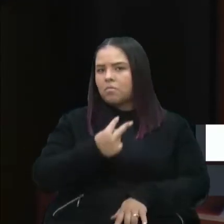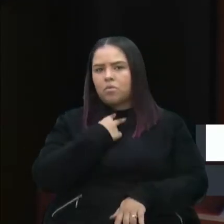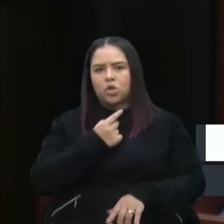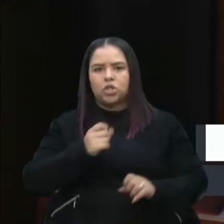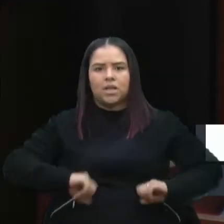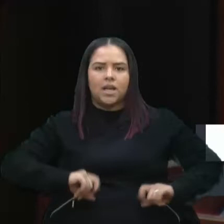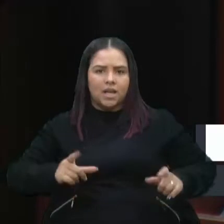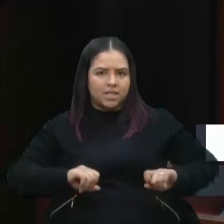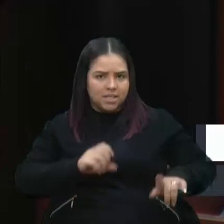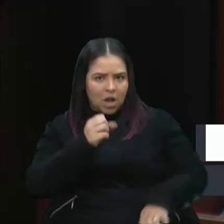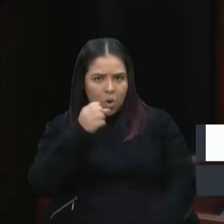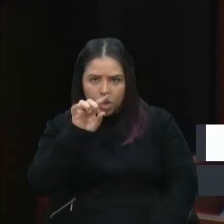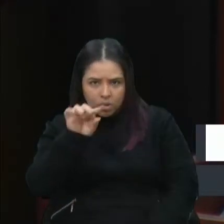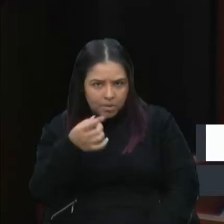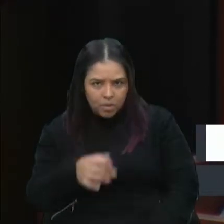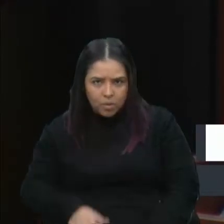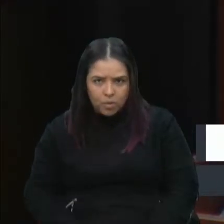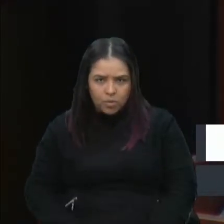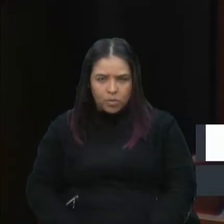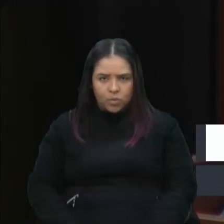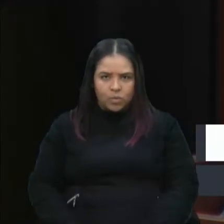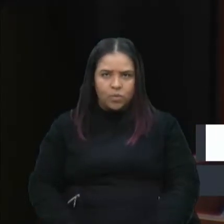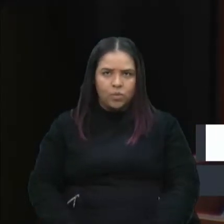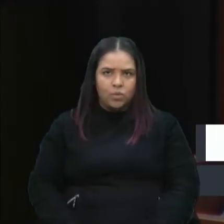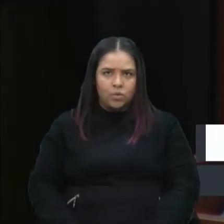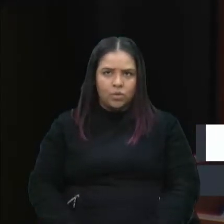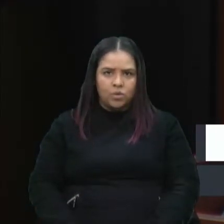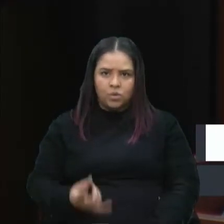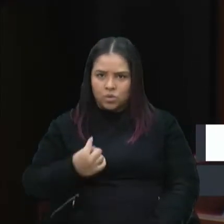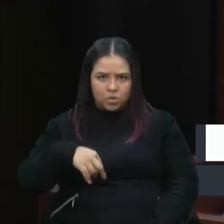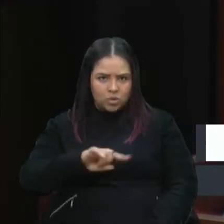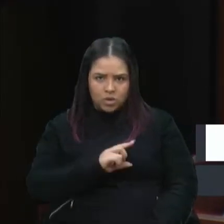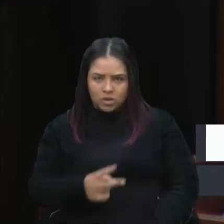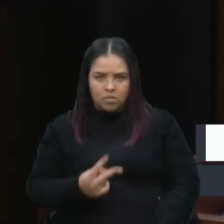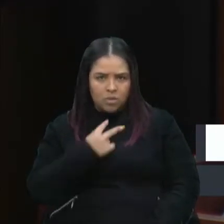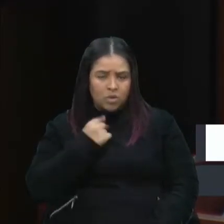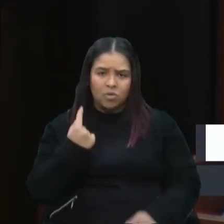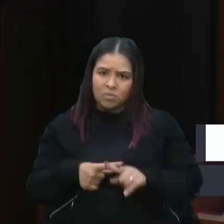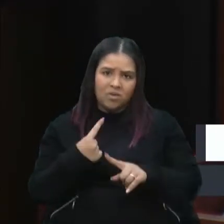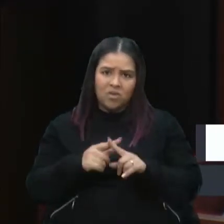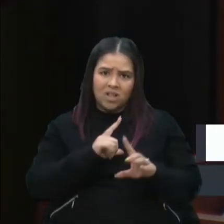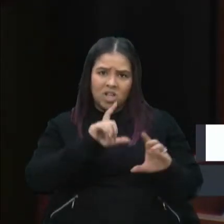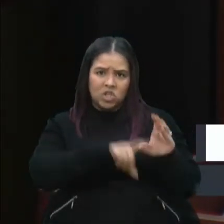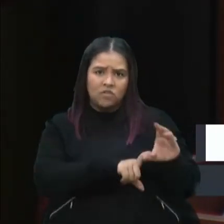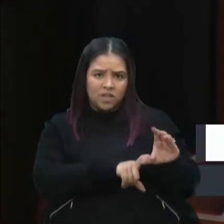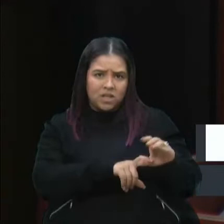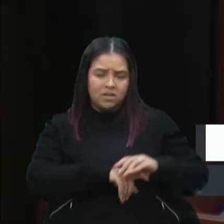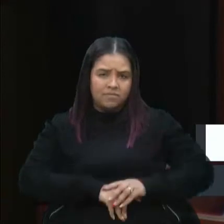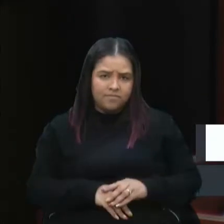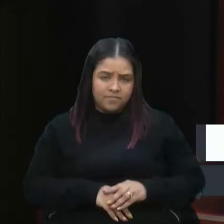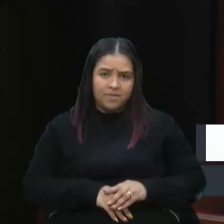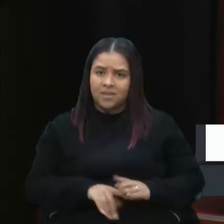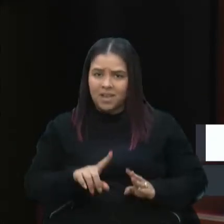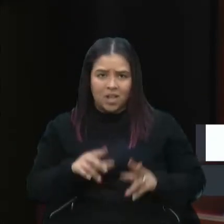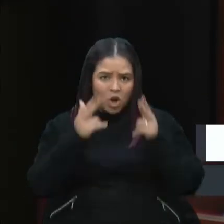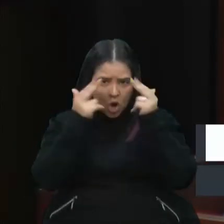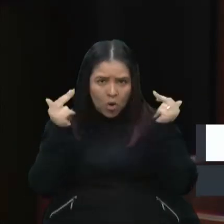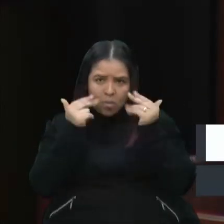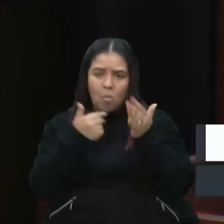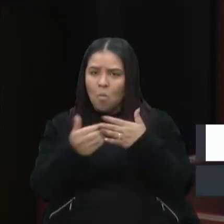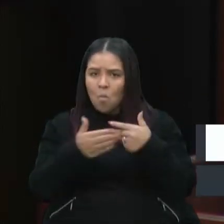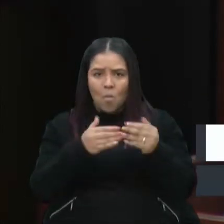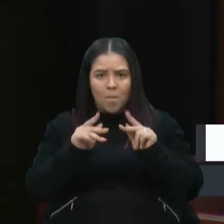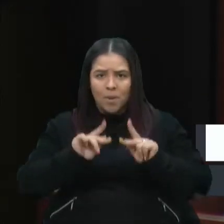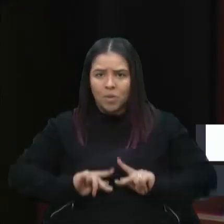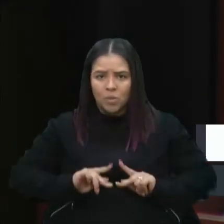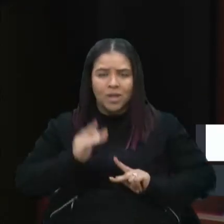8, vereadores. A gente não pode gastar 8, porque a gente vai se endividar. É normal, isso qualquer pessoa